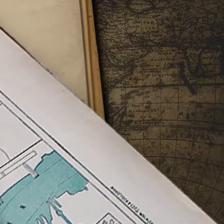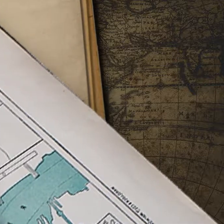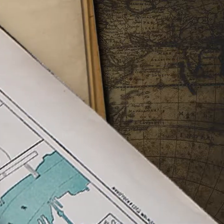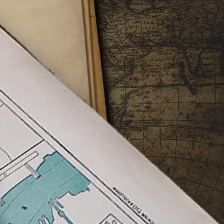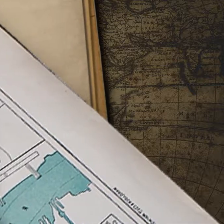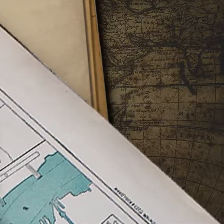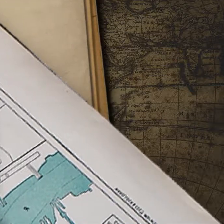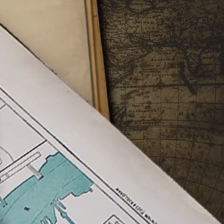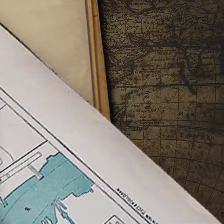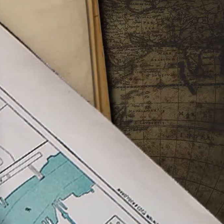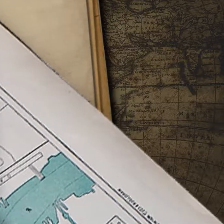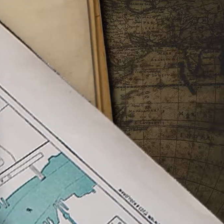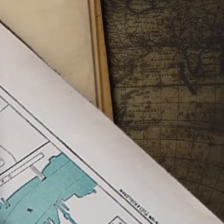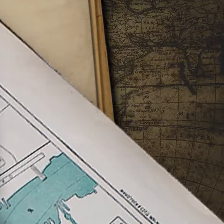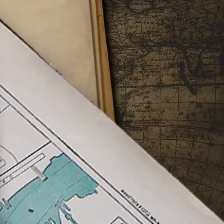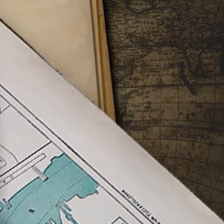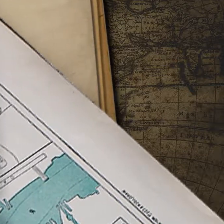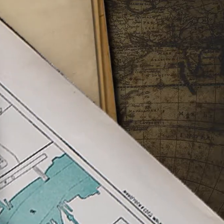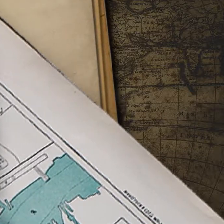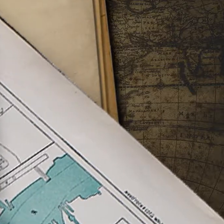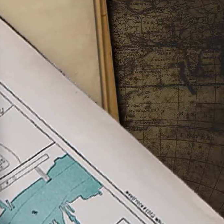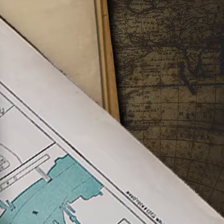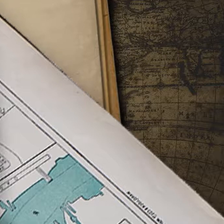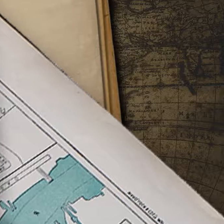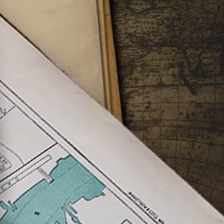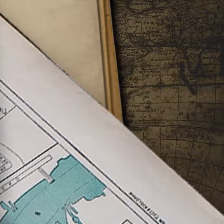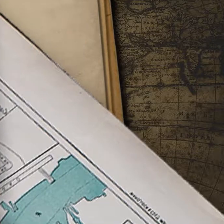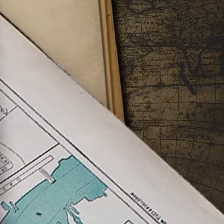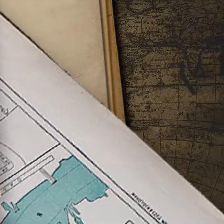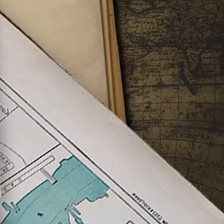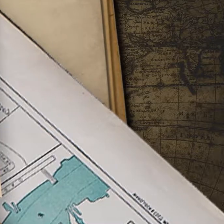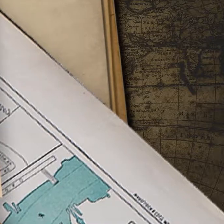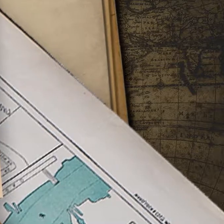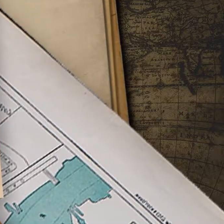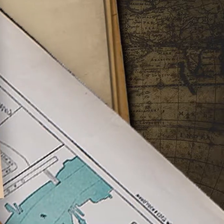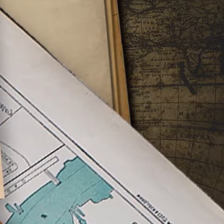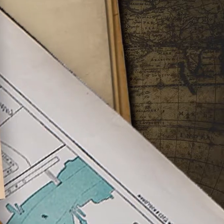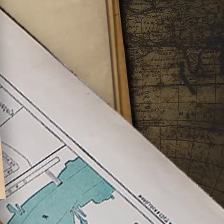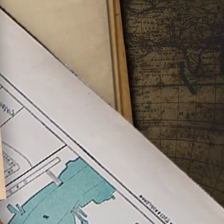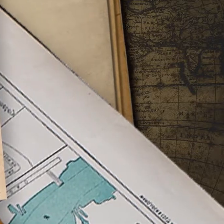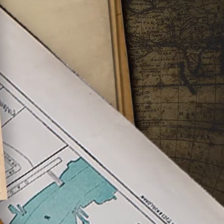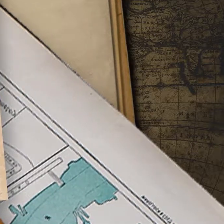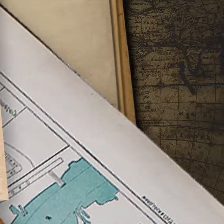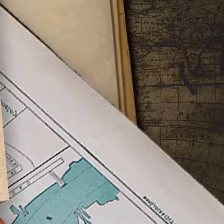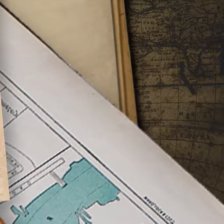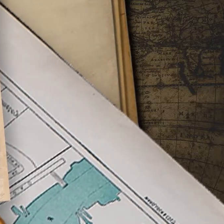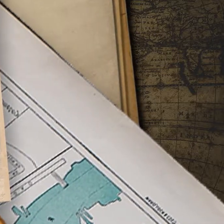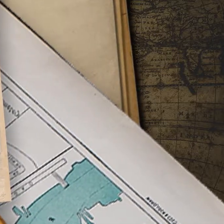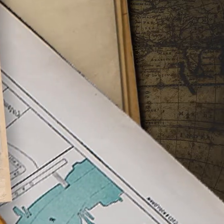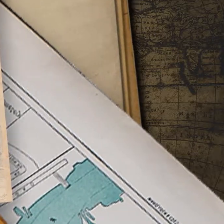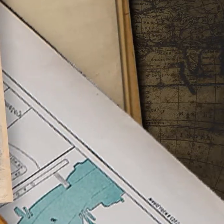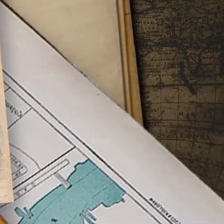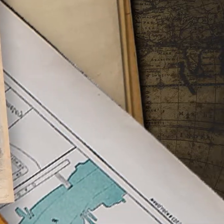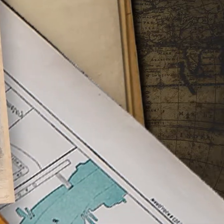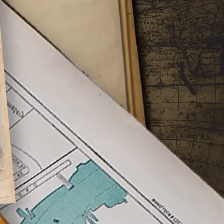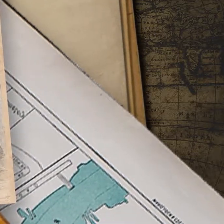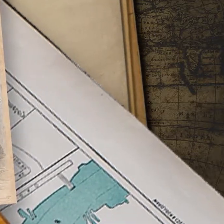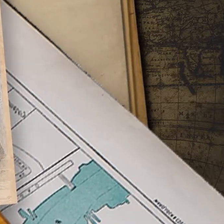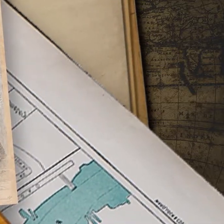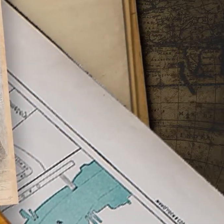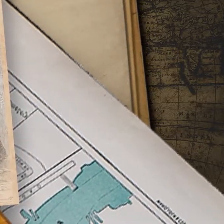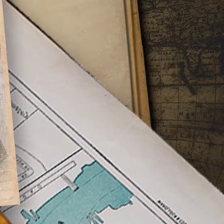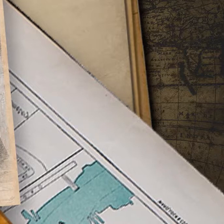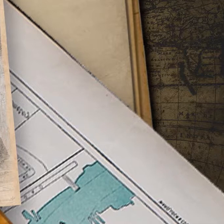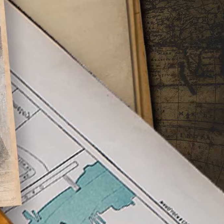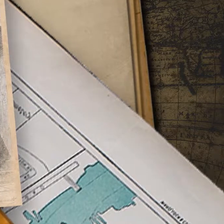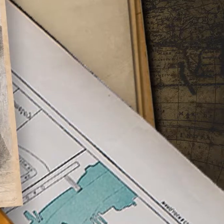uma longa capa escura. Atrás dele, outro homem está sentado no chão e se protege com um braço à frente da cabeça.